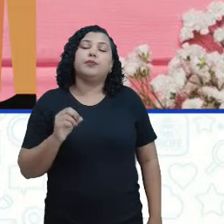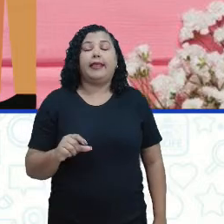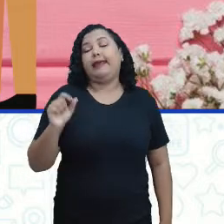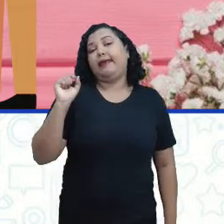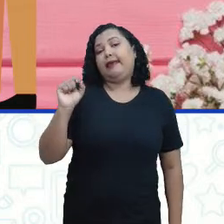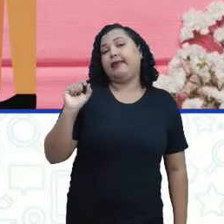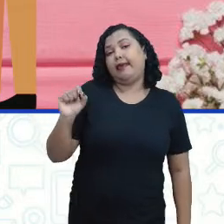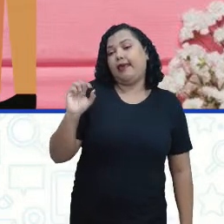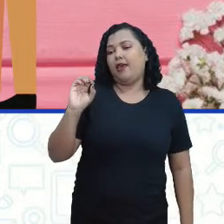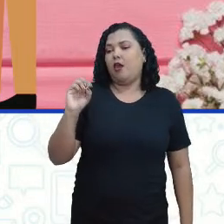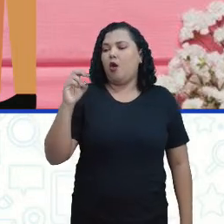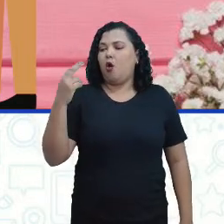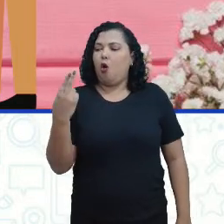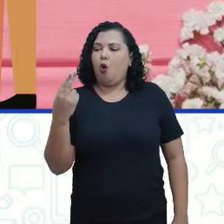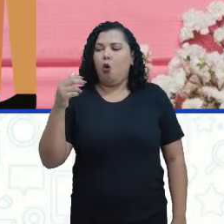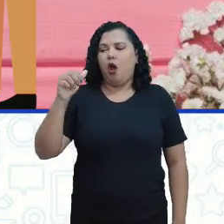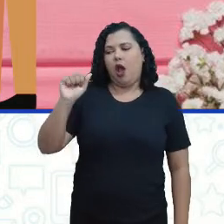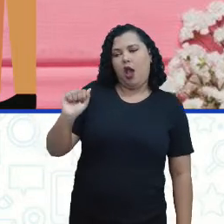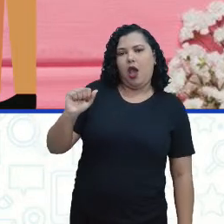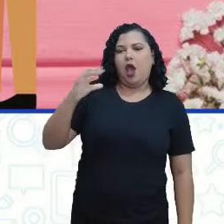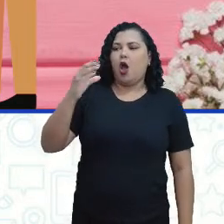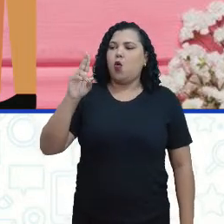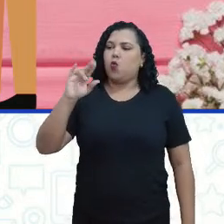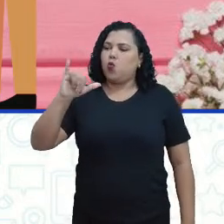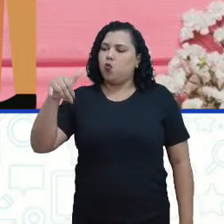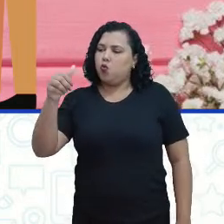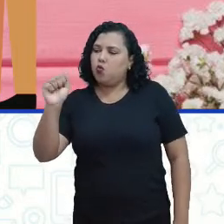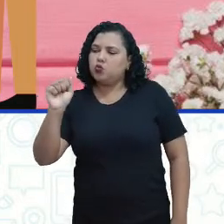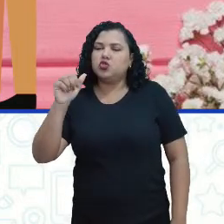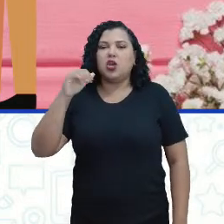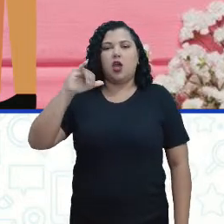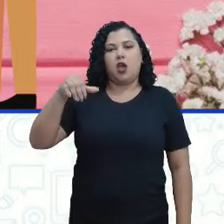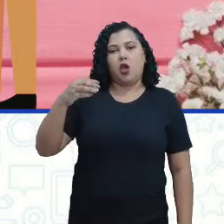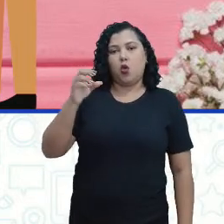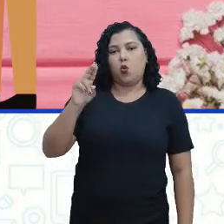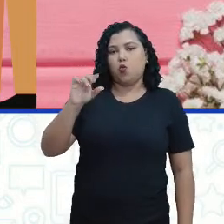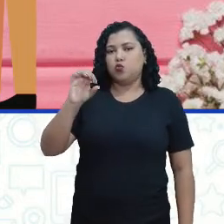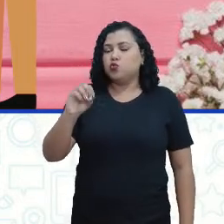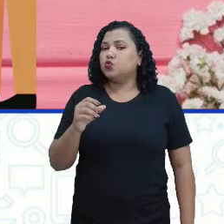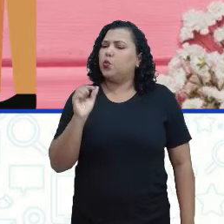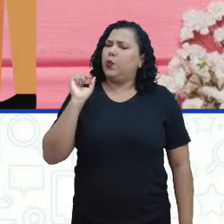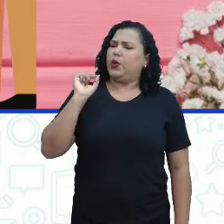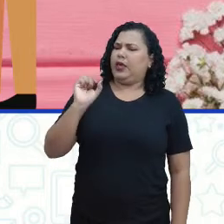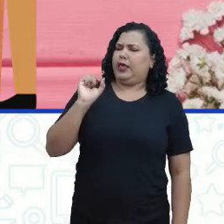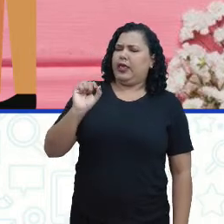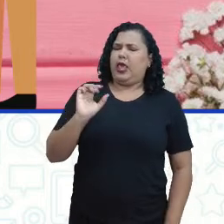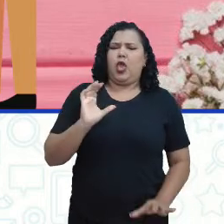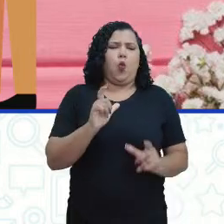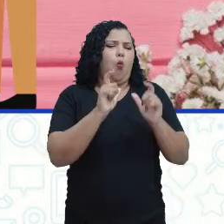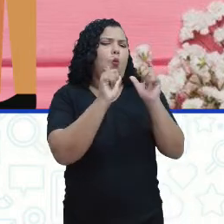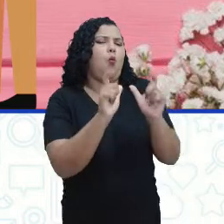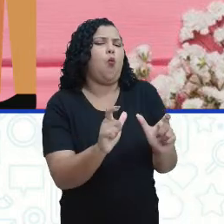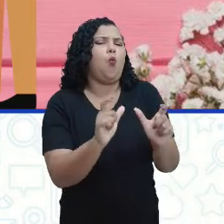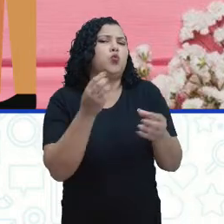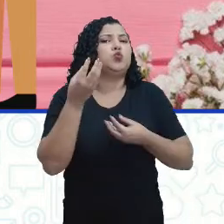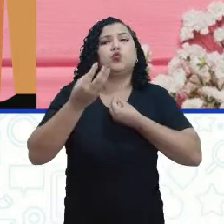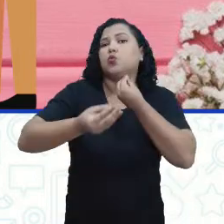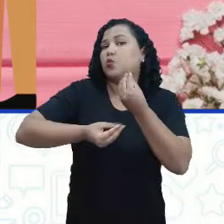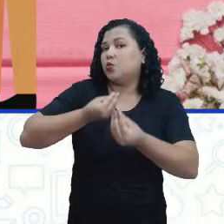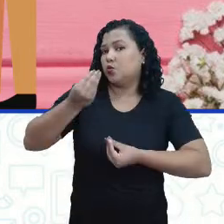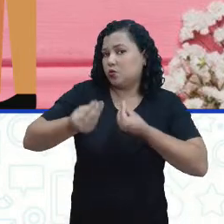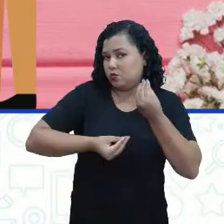o, a, qual, cujo, cuja, quanto, quantas, que, nem, onde e como. Então,